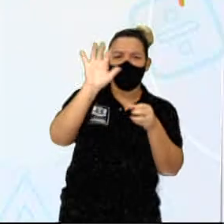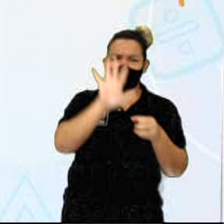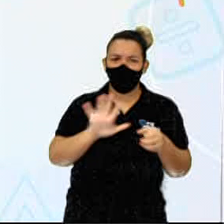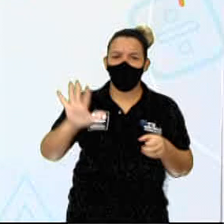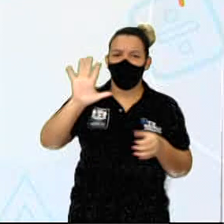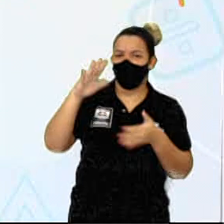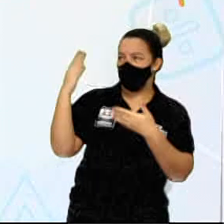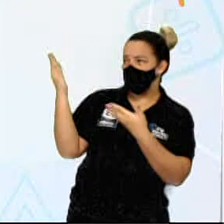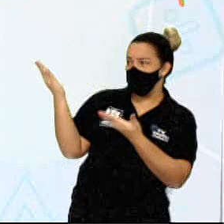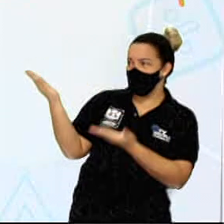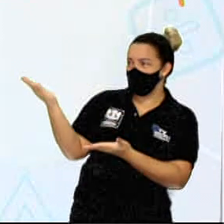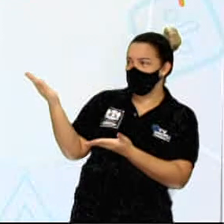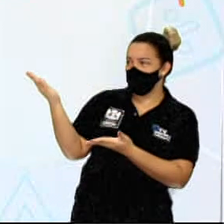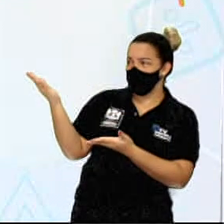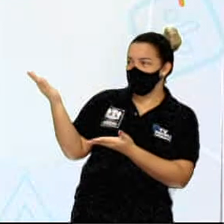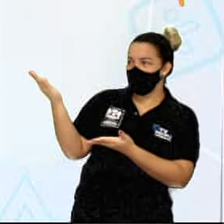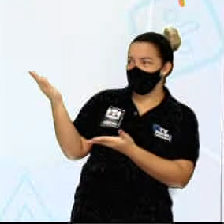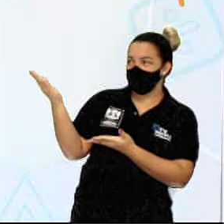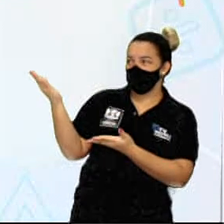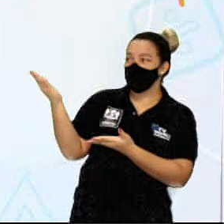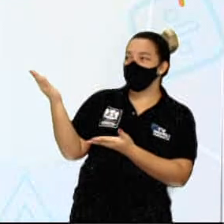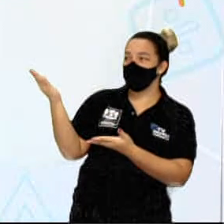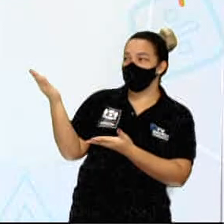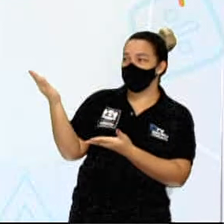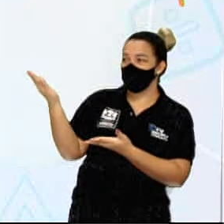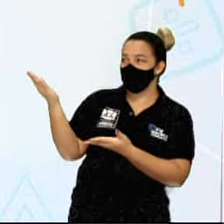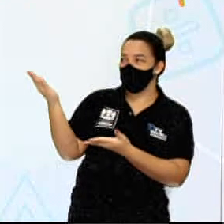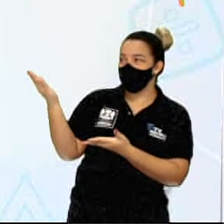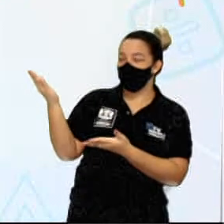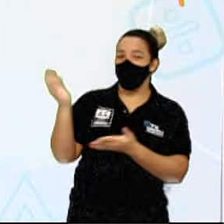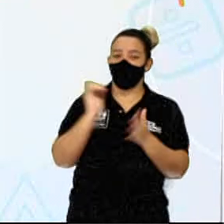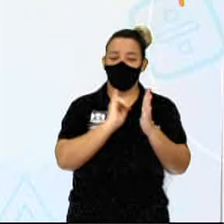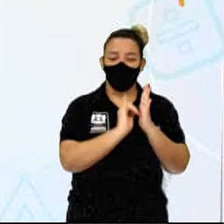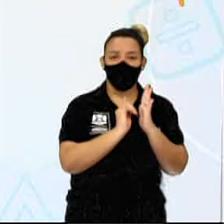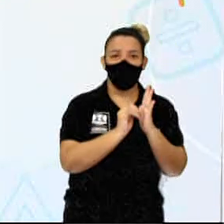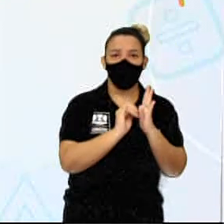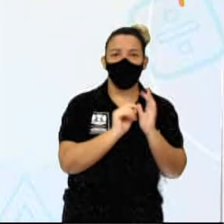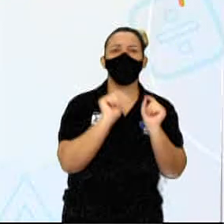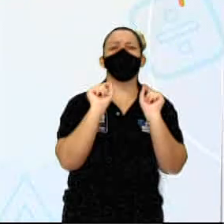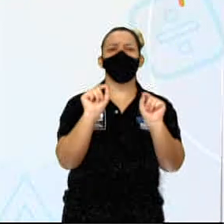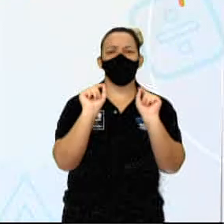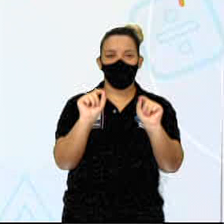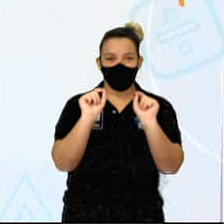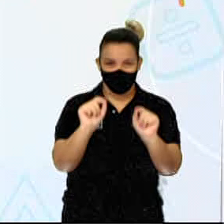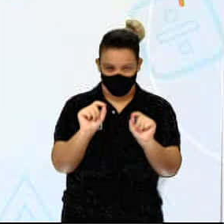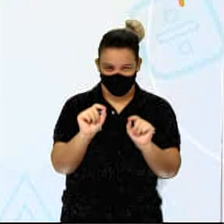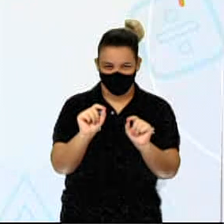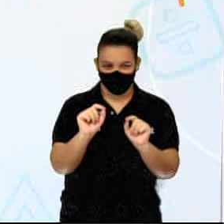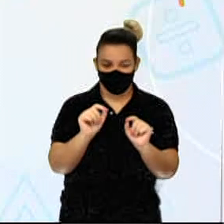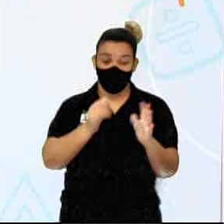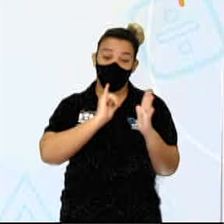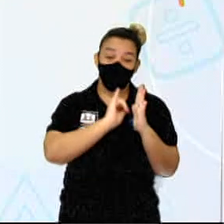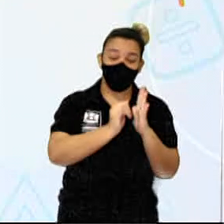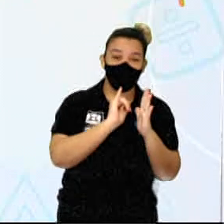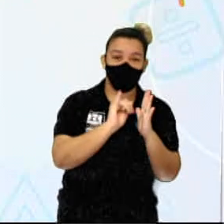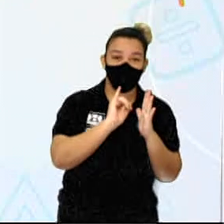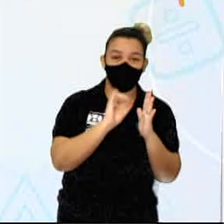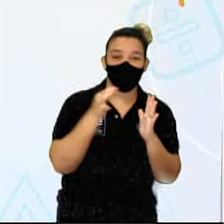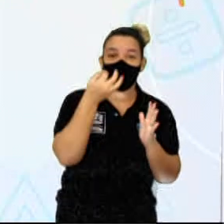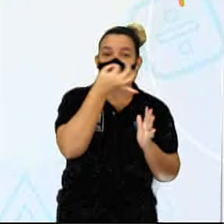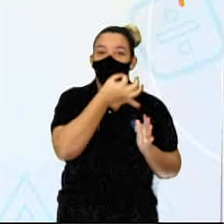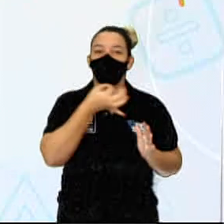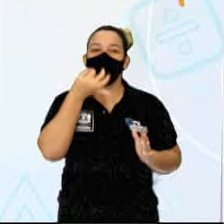vocês. Ela vai retratar um pouquinho sobre esse conceito de fábula. Fábula é uma narrativa oral, ou seja,